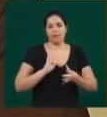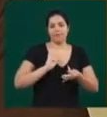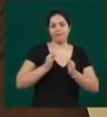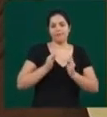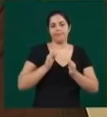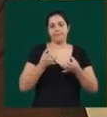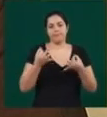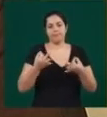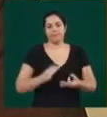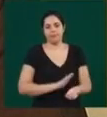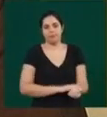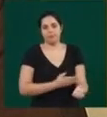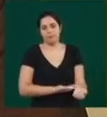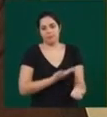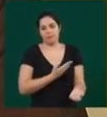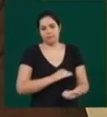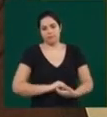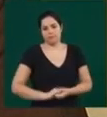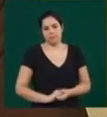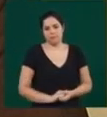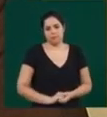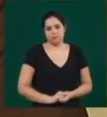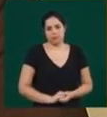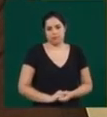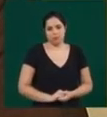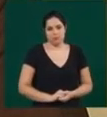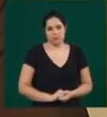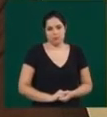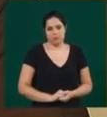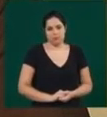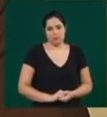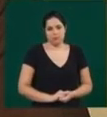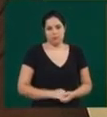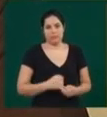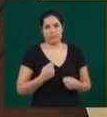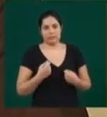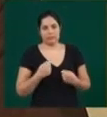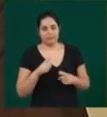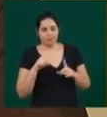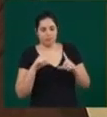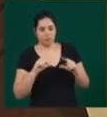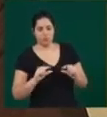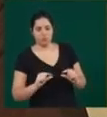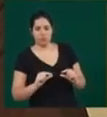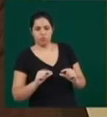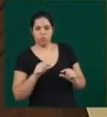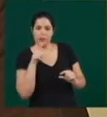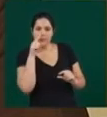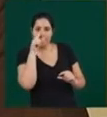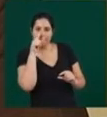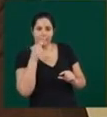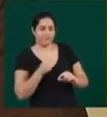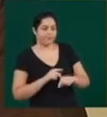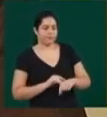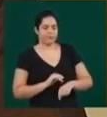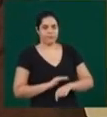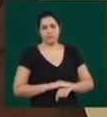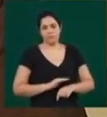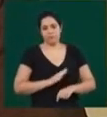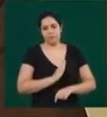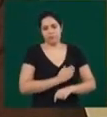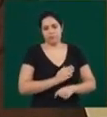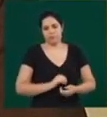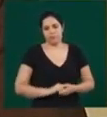efetivo da hipertensão arterial é um fator que você minimiza esses riscos, né? Tratamento de